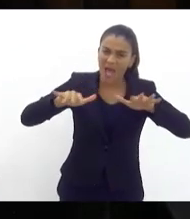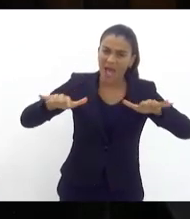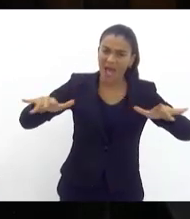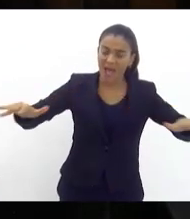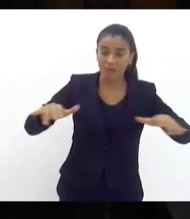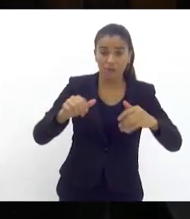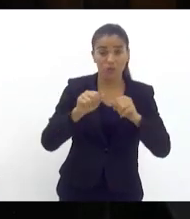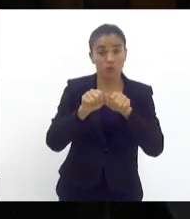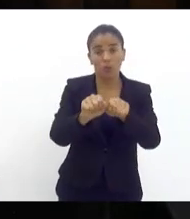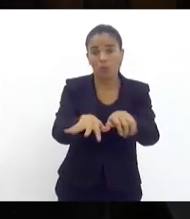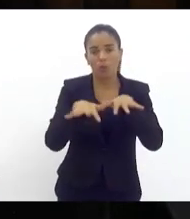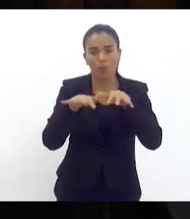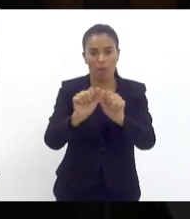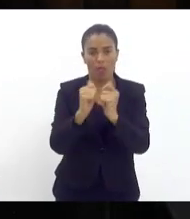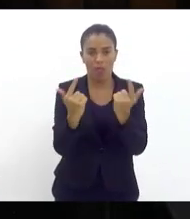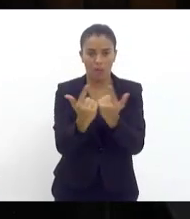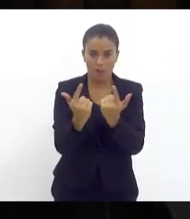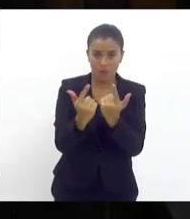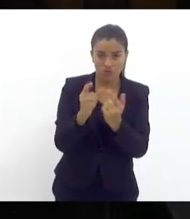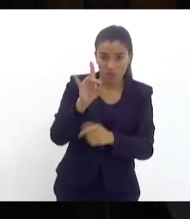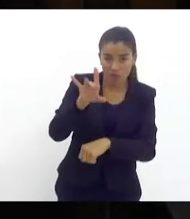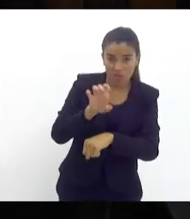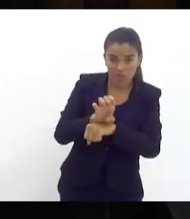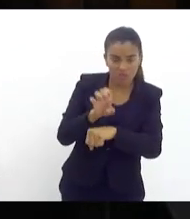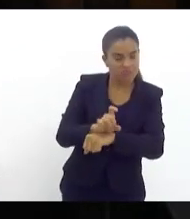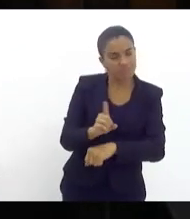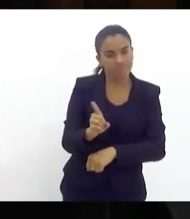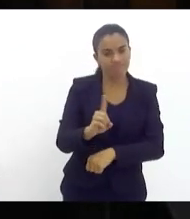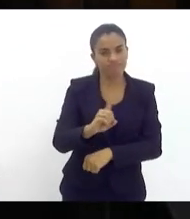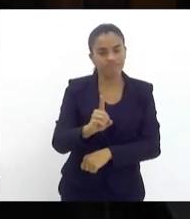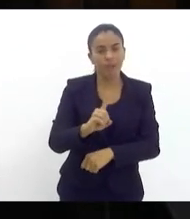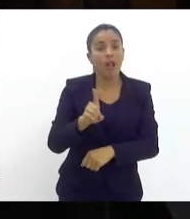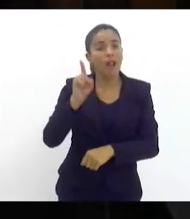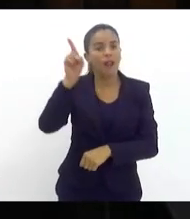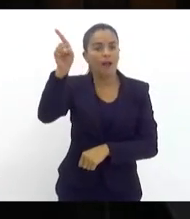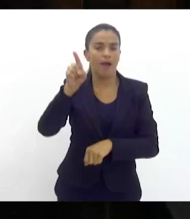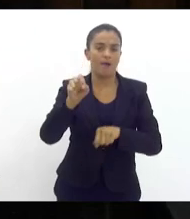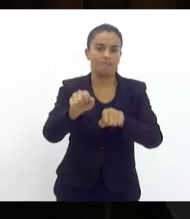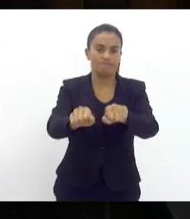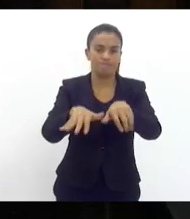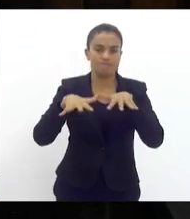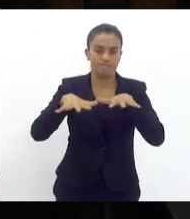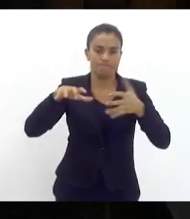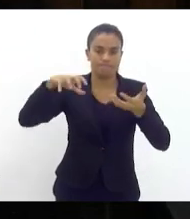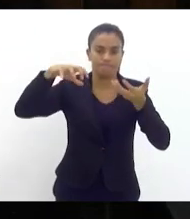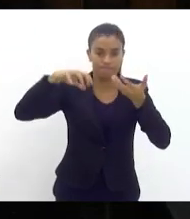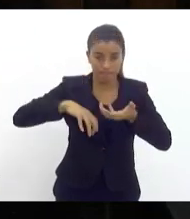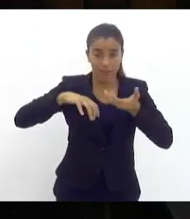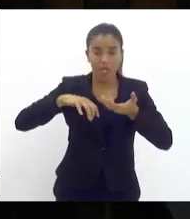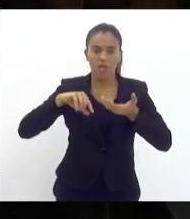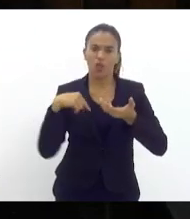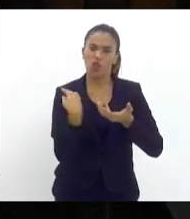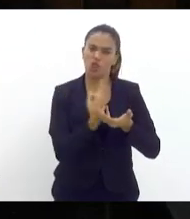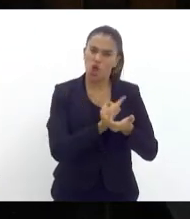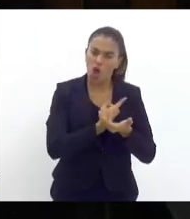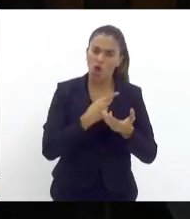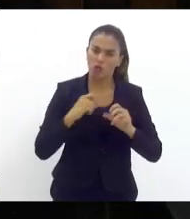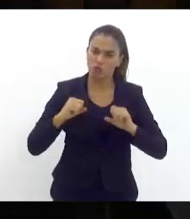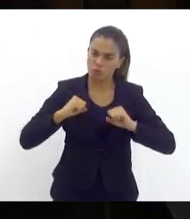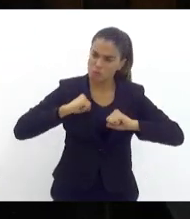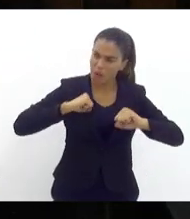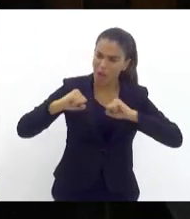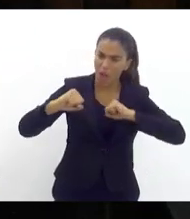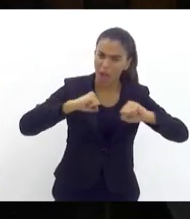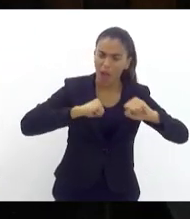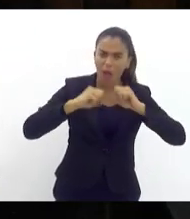só no Parlamento Estadual mas também no Parlamento Federal E que juntos façamos couro